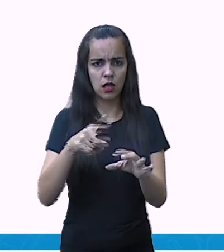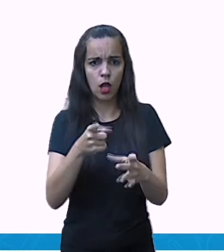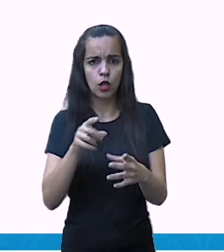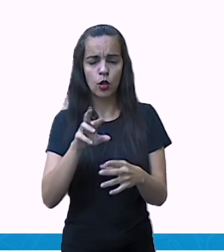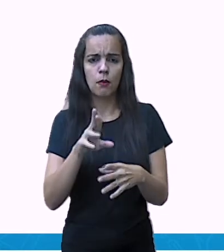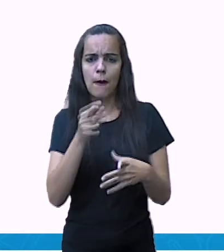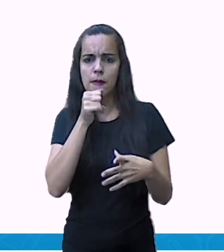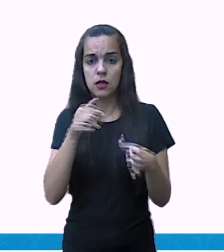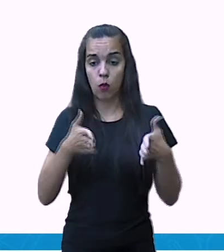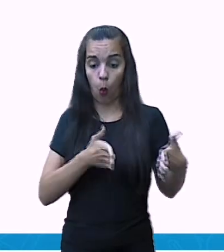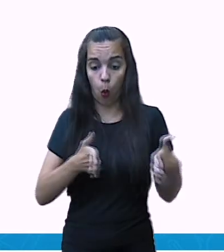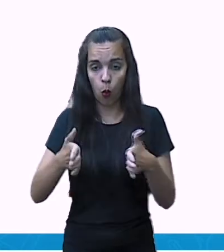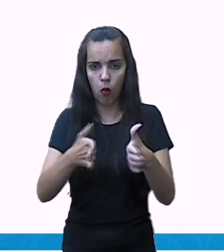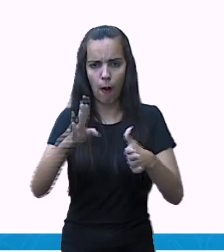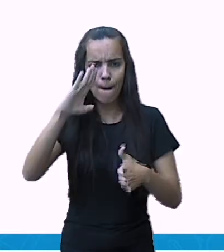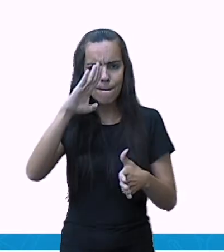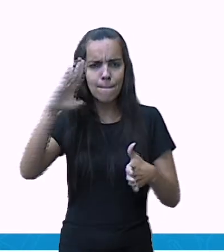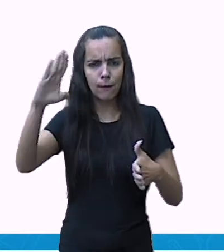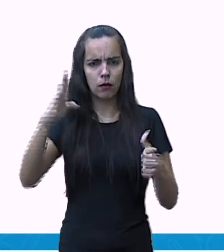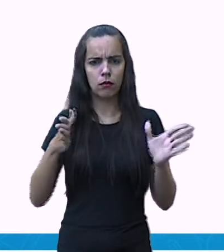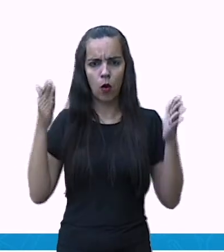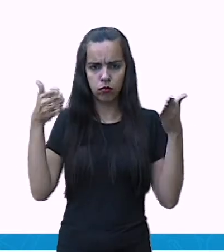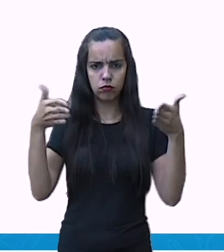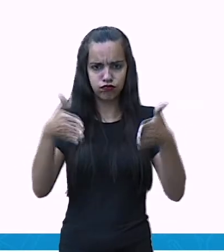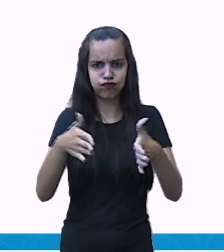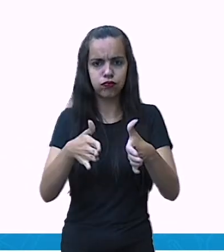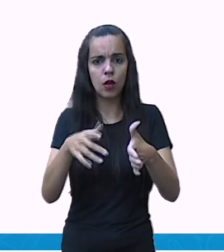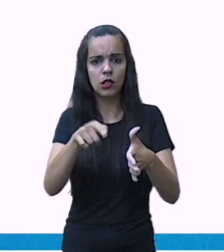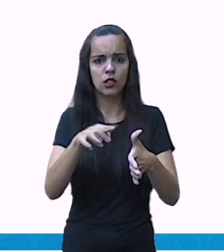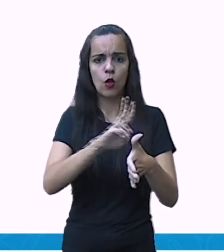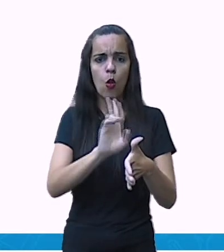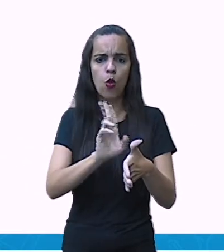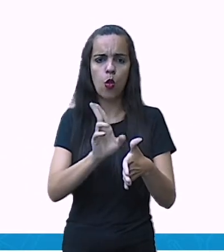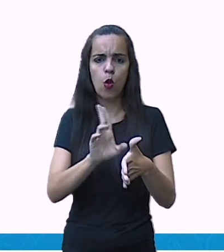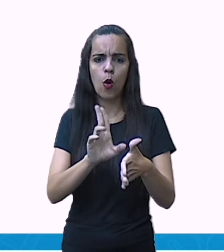rio principal recebe o nome,